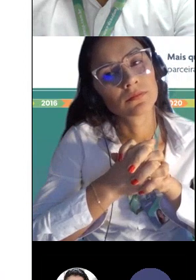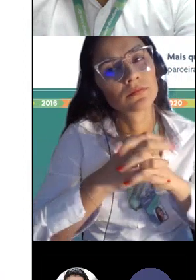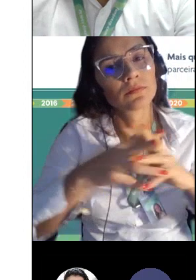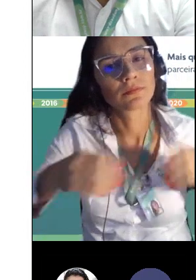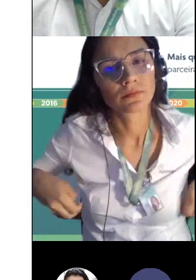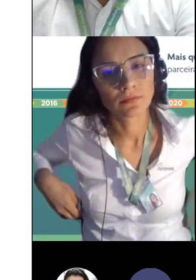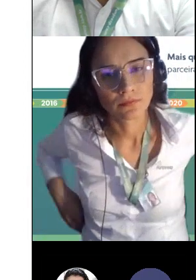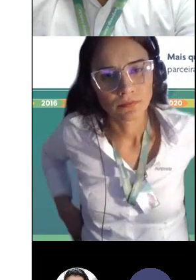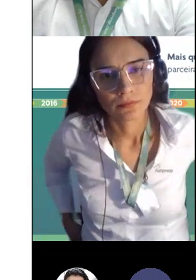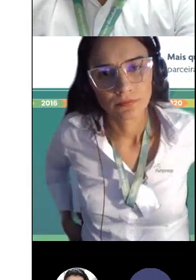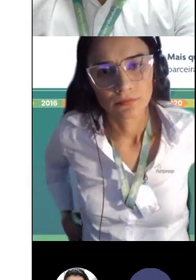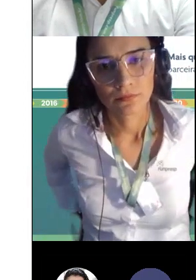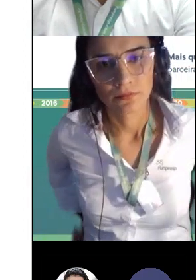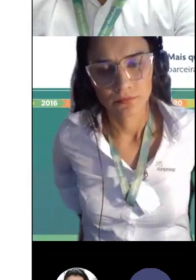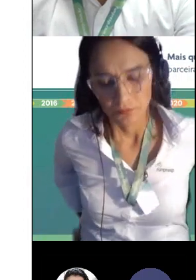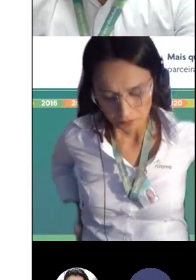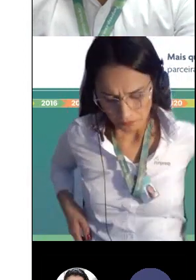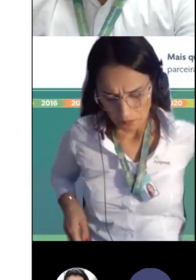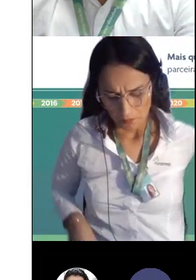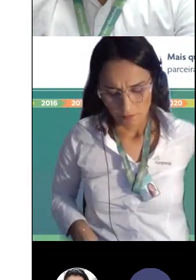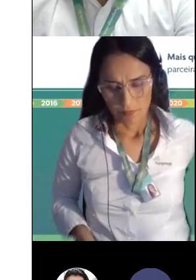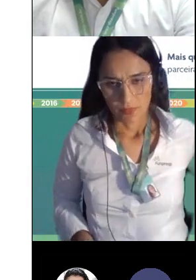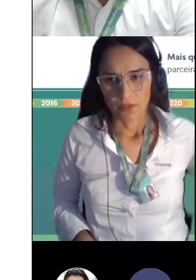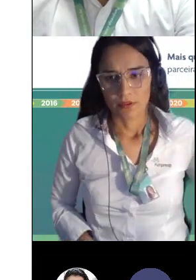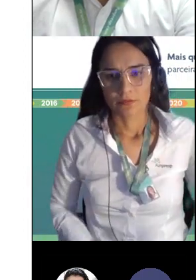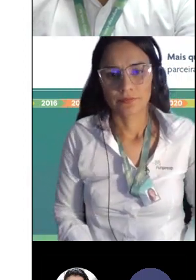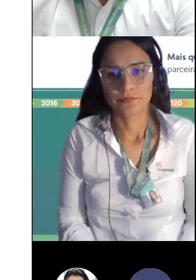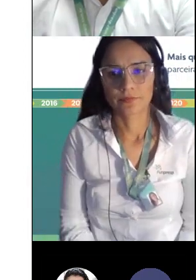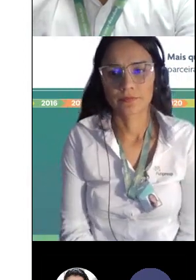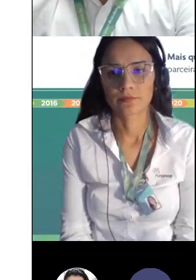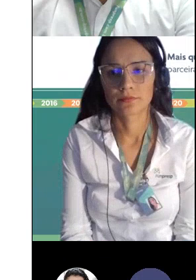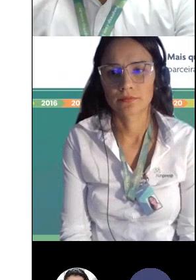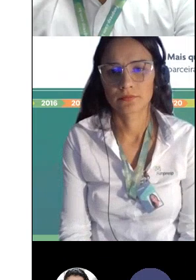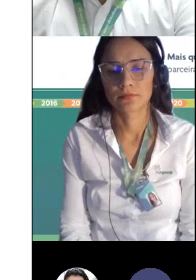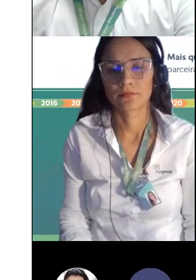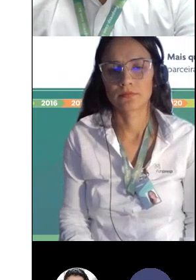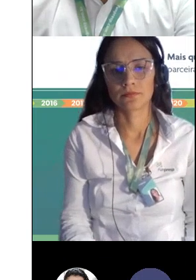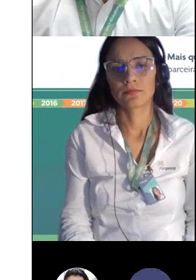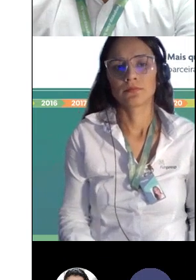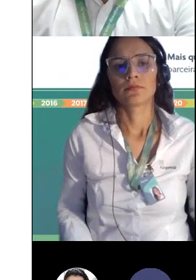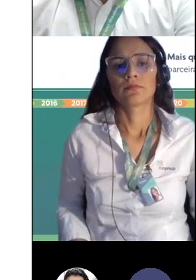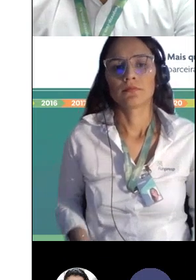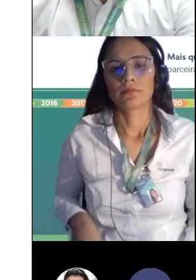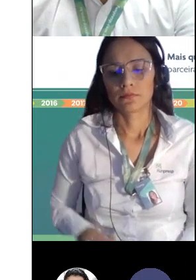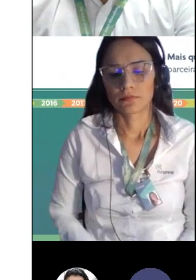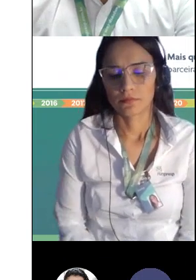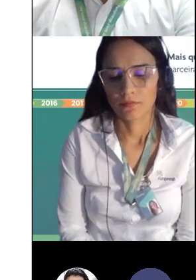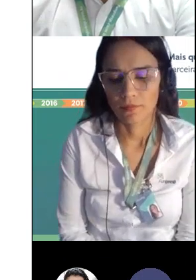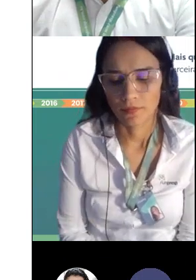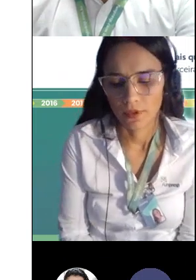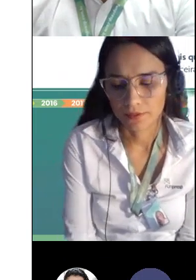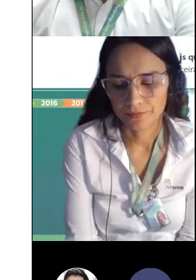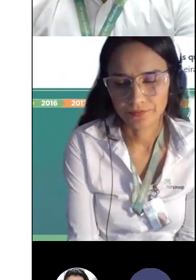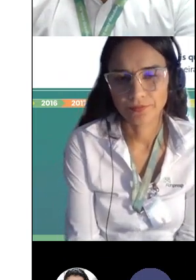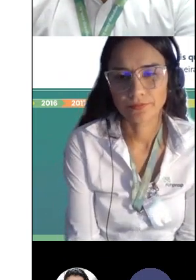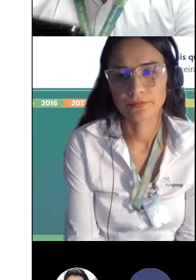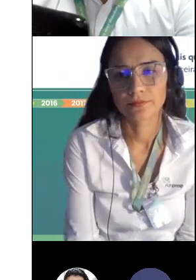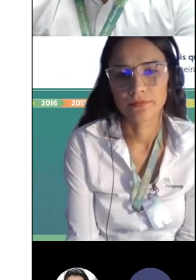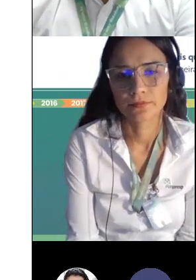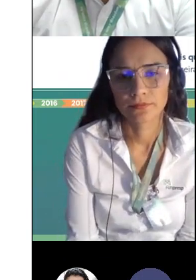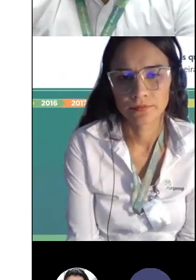da taxa de carregamento, um percentual maior vai para a reserva dele e não tem a contrapartida da União aqui também, tá?